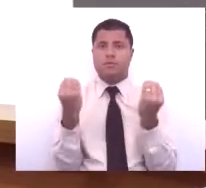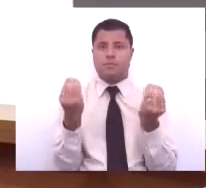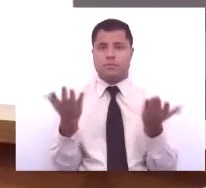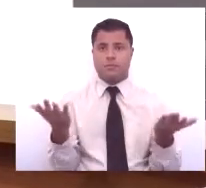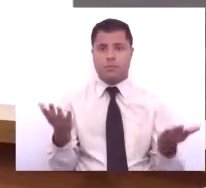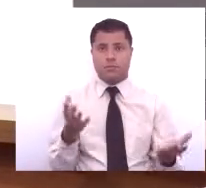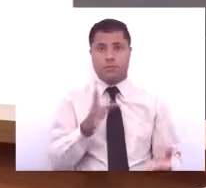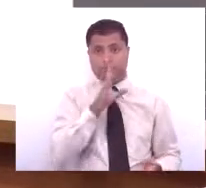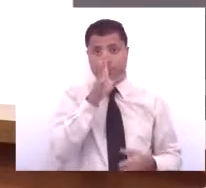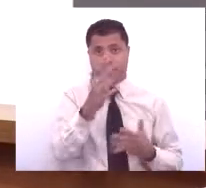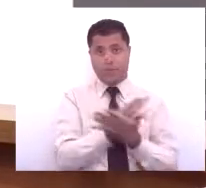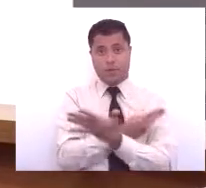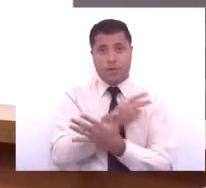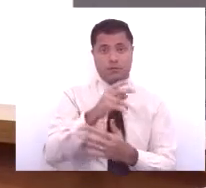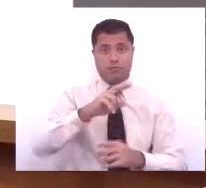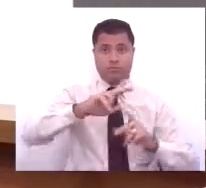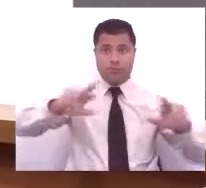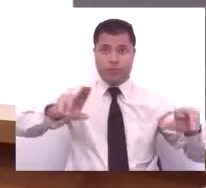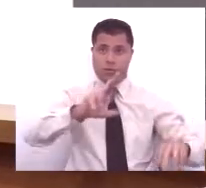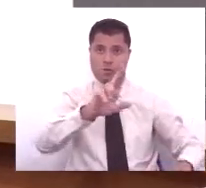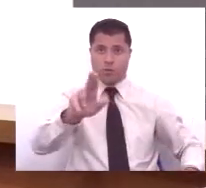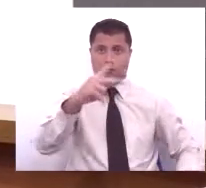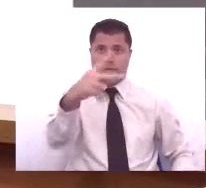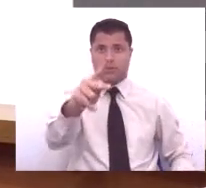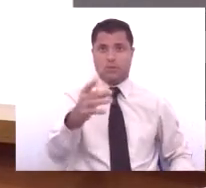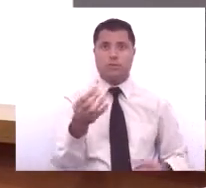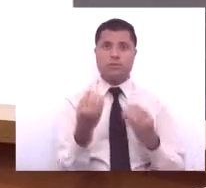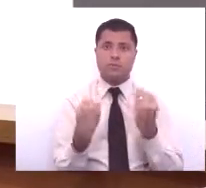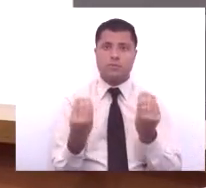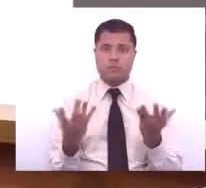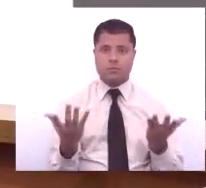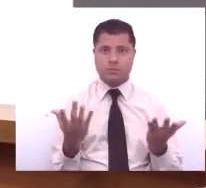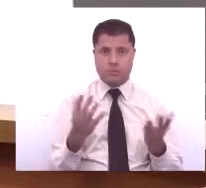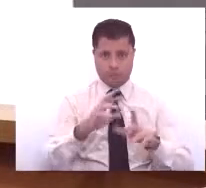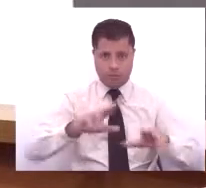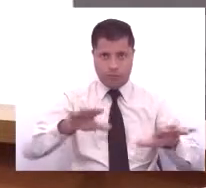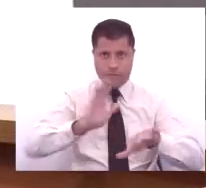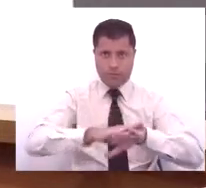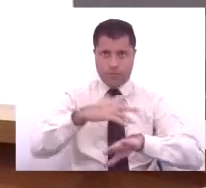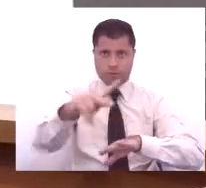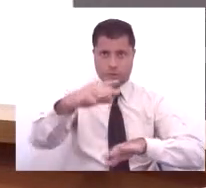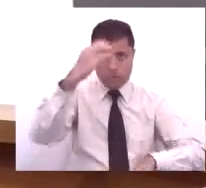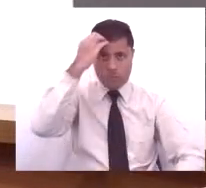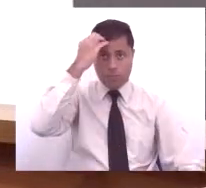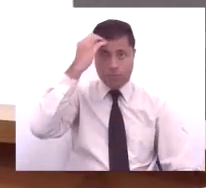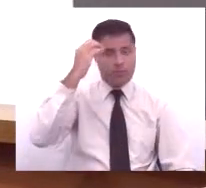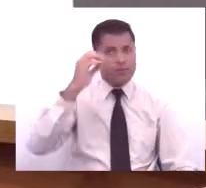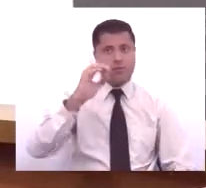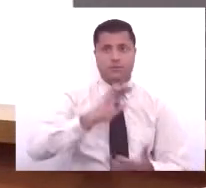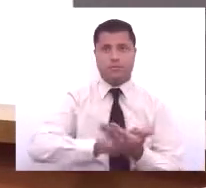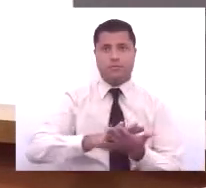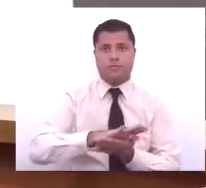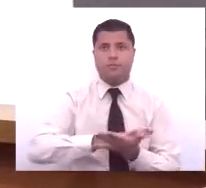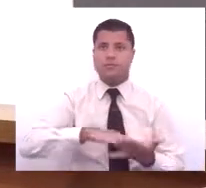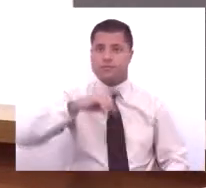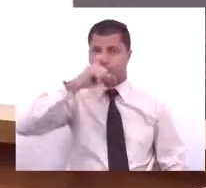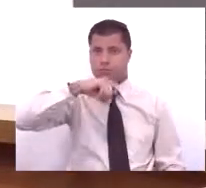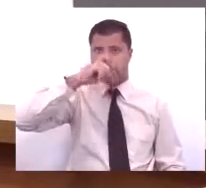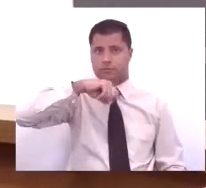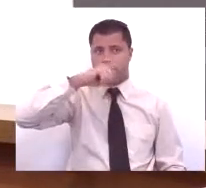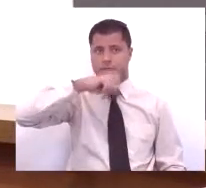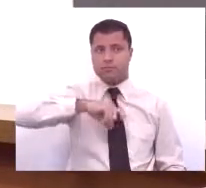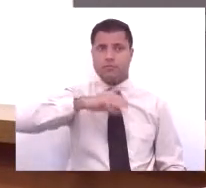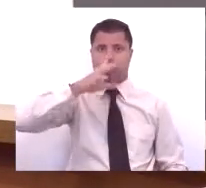lançadas sobre seus honrados nomes, envolvendo fatos que, na verdade, não ocorreram, maculando de